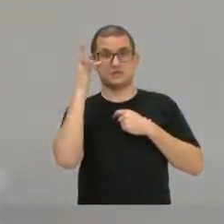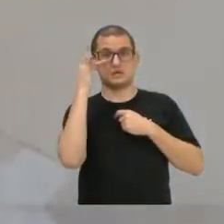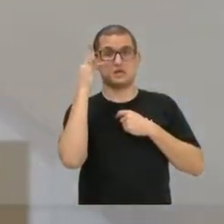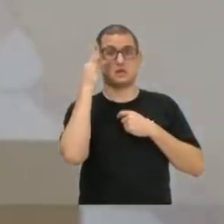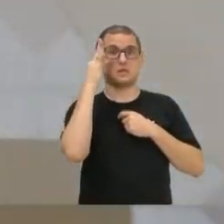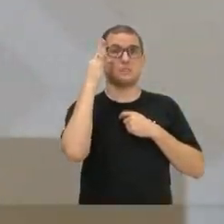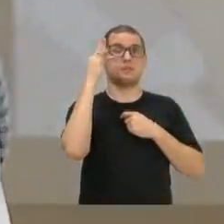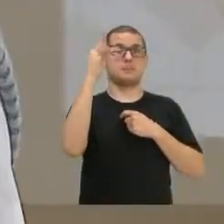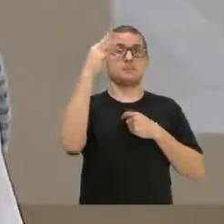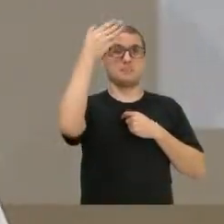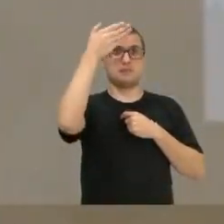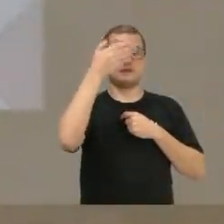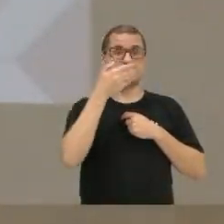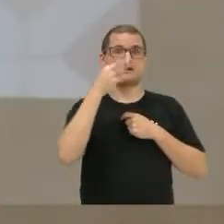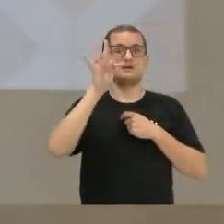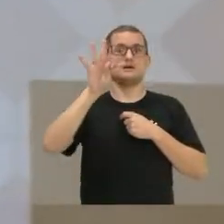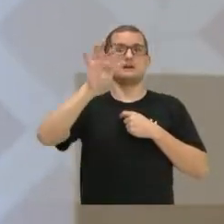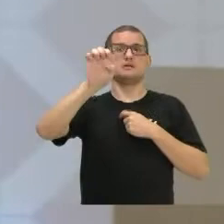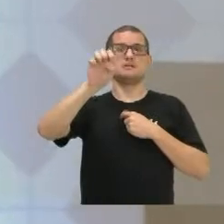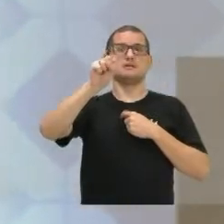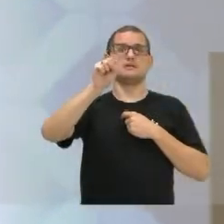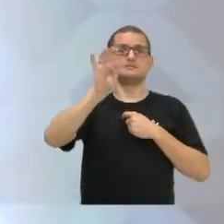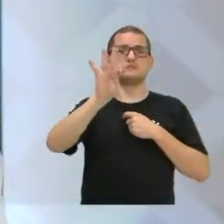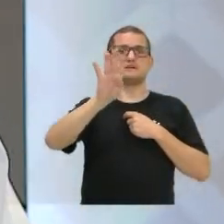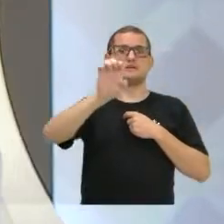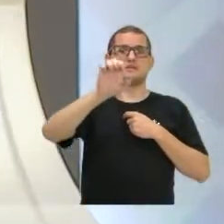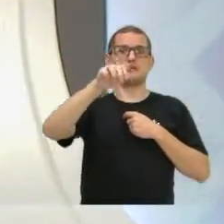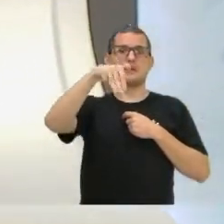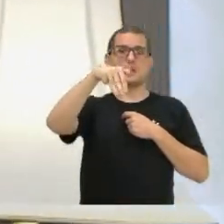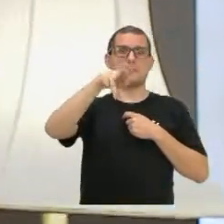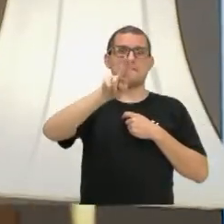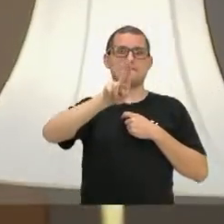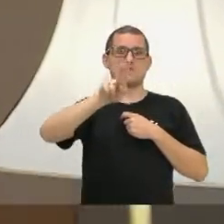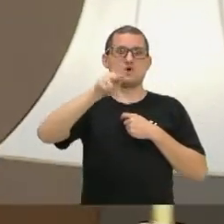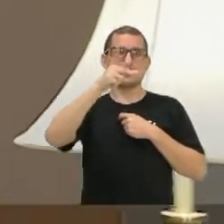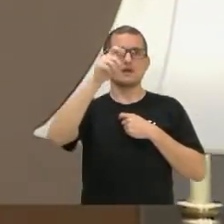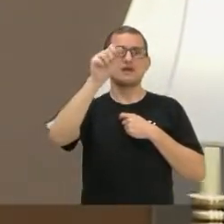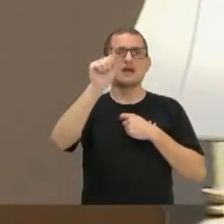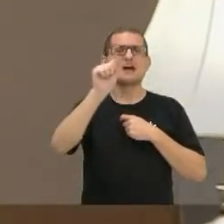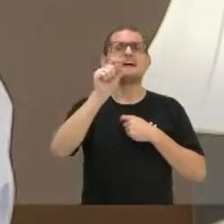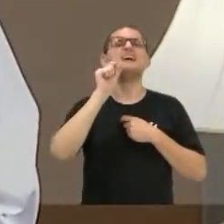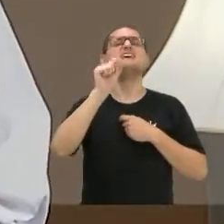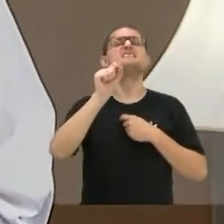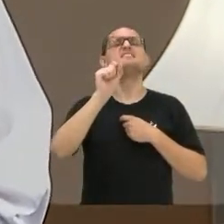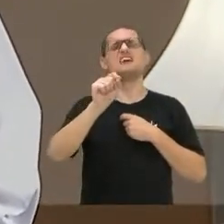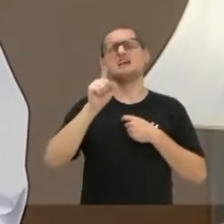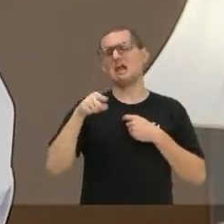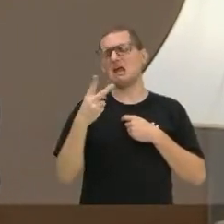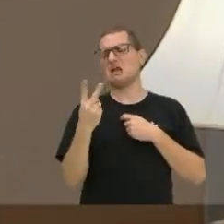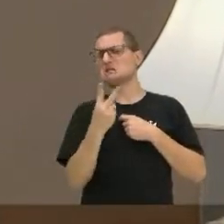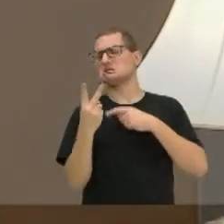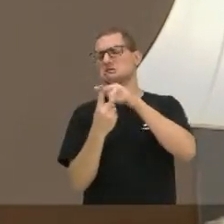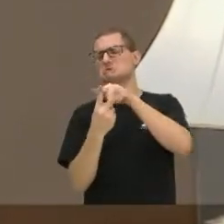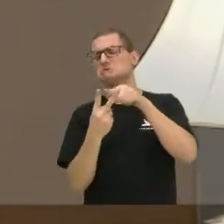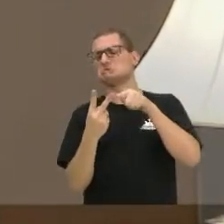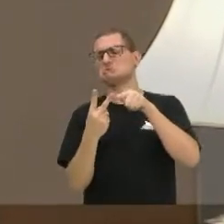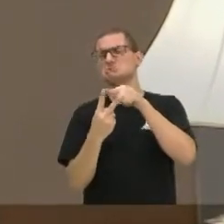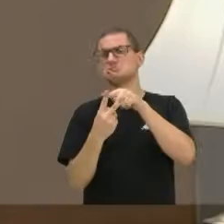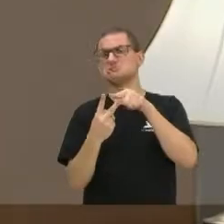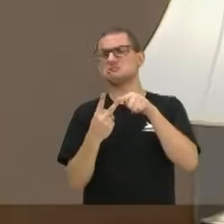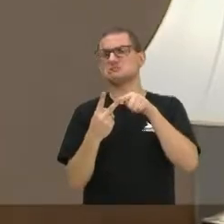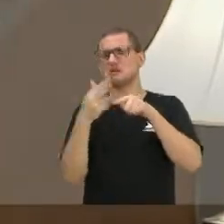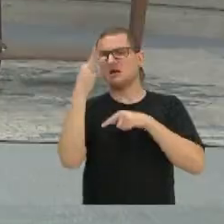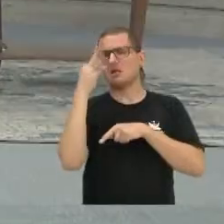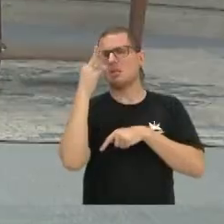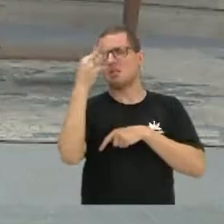quem são nestas testemunhas e ainda não se falaram nada delas